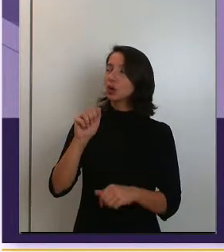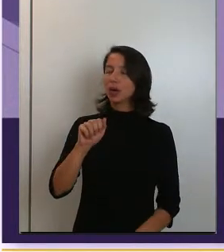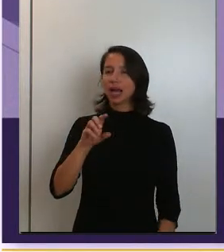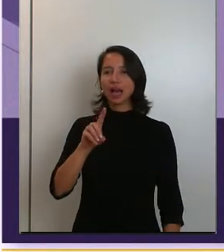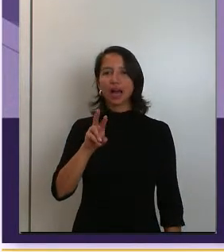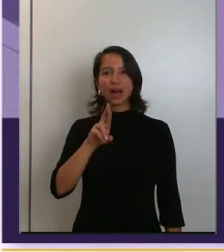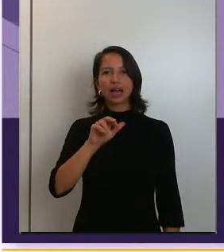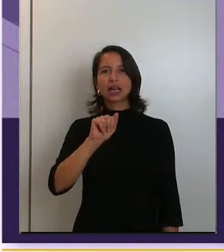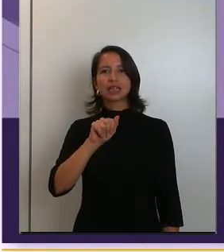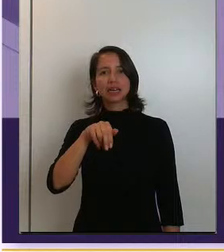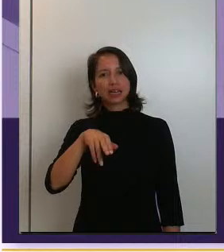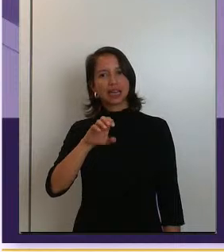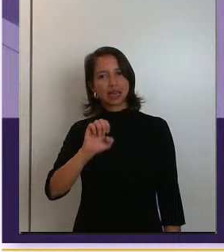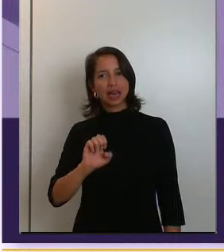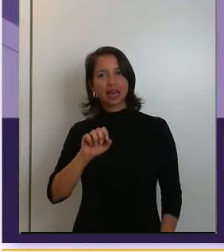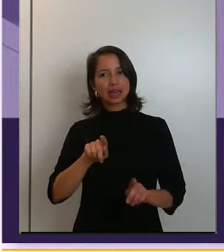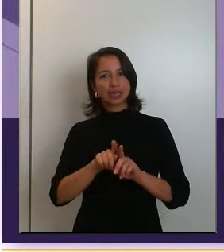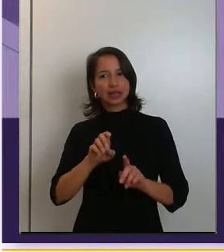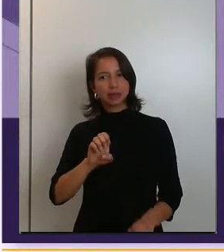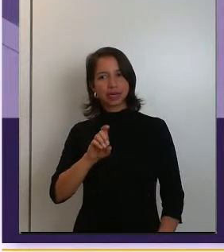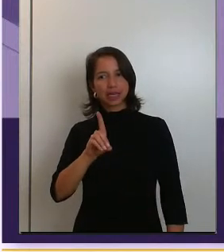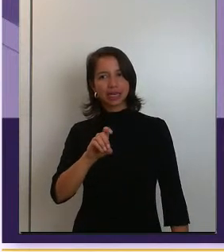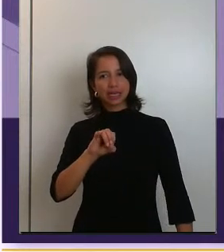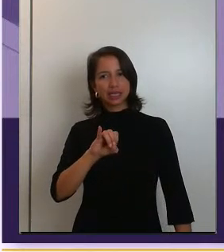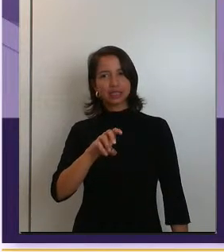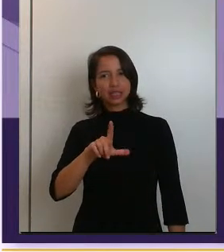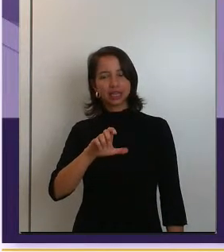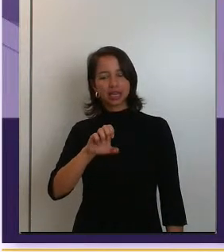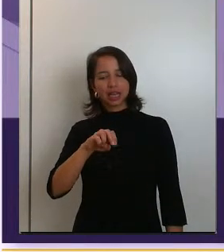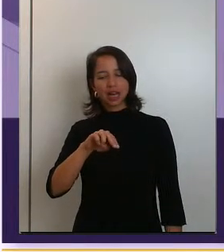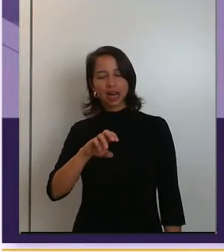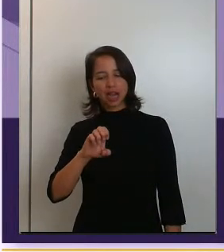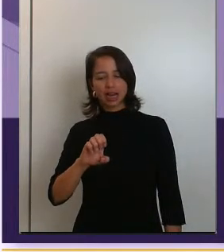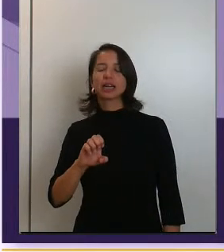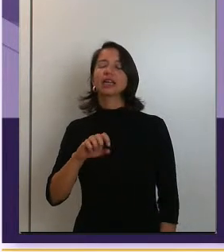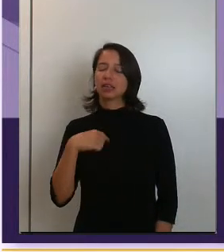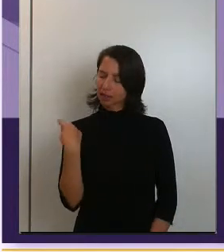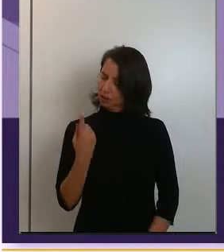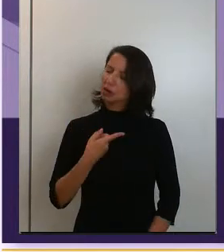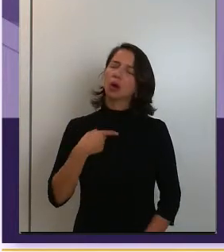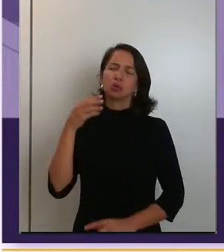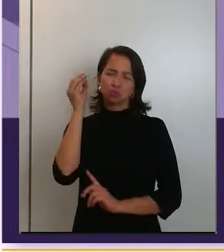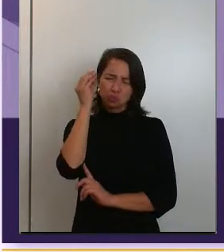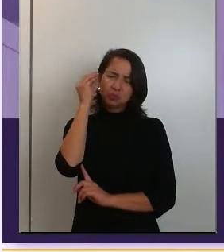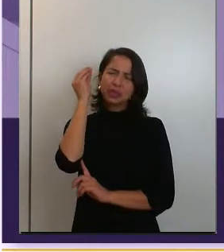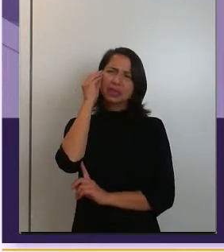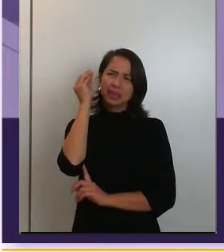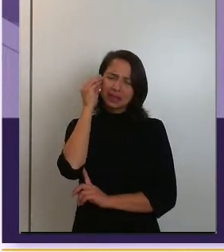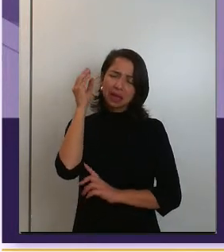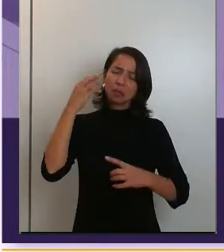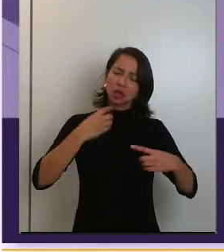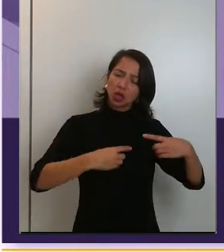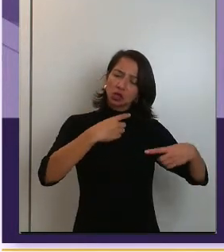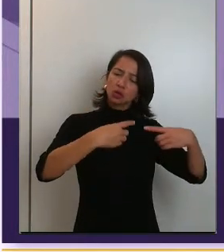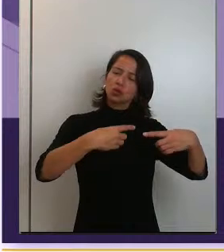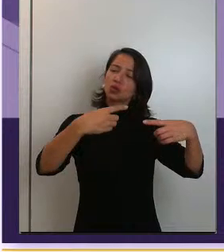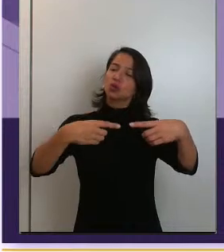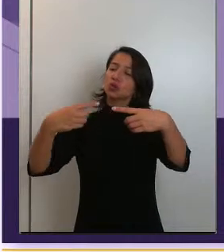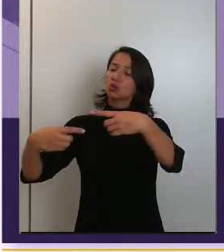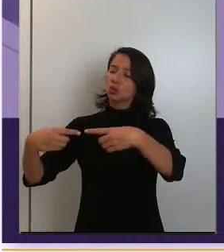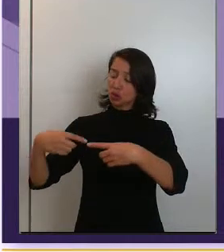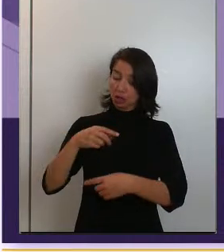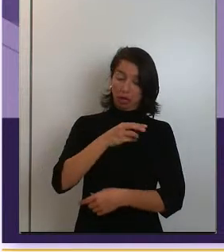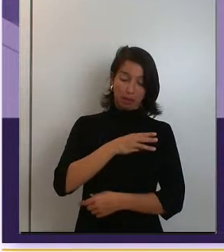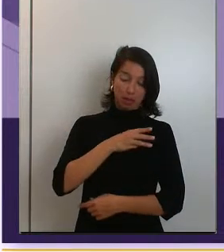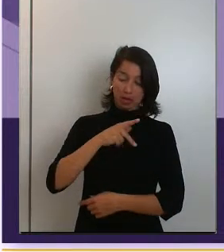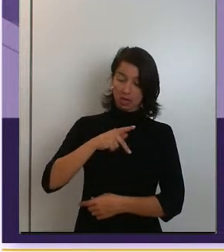tentamos já levar essa discussão para os outros ramos do Ministério Público, e eu acho que a gente poderia, né, via doutor